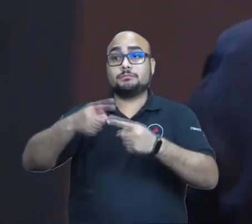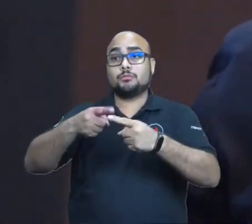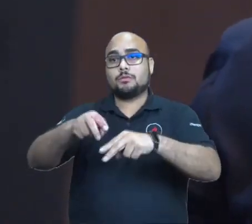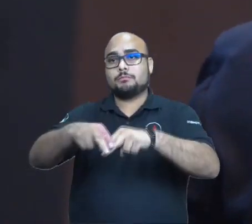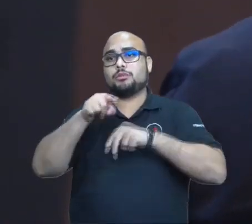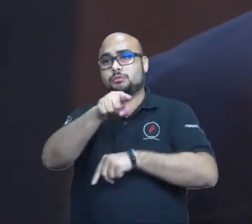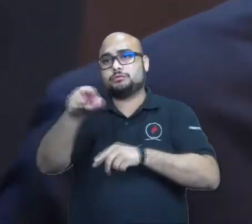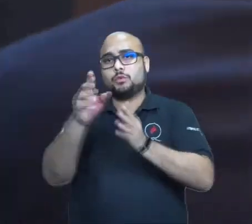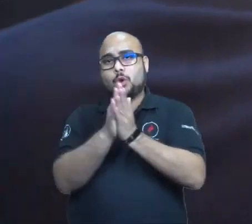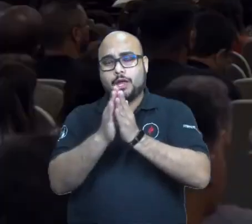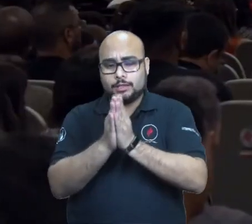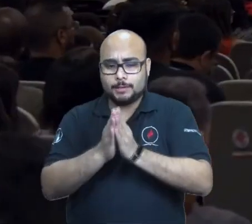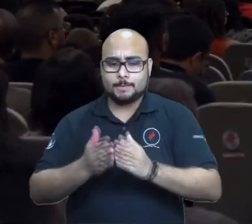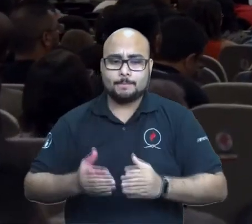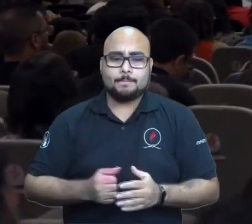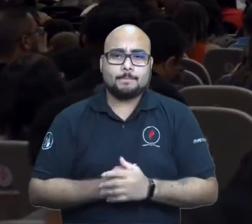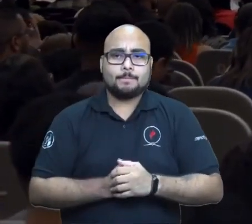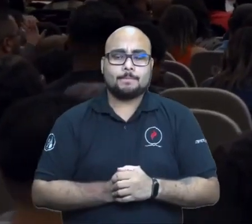preocupando